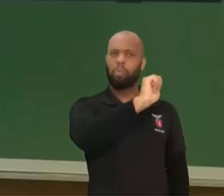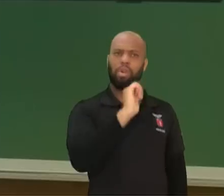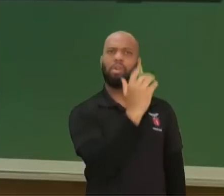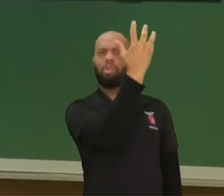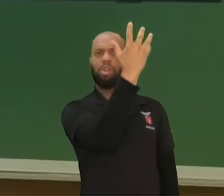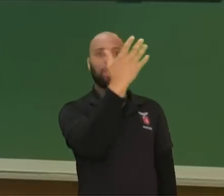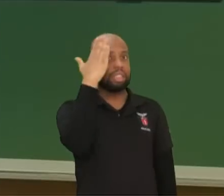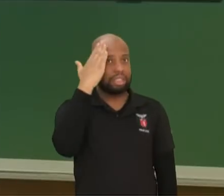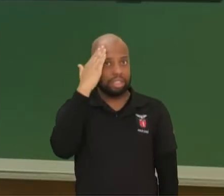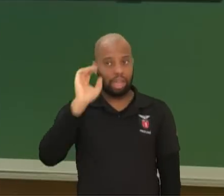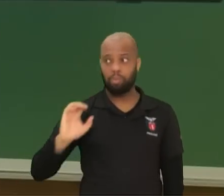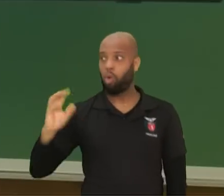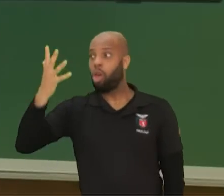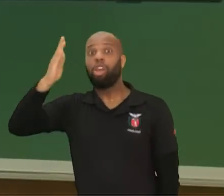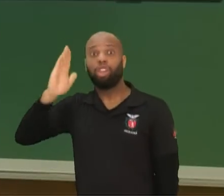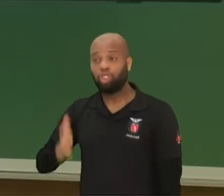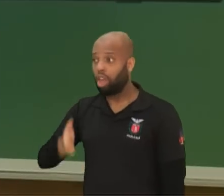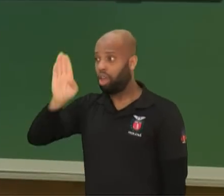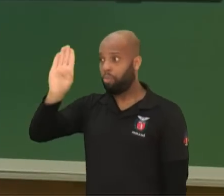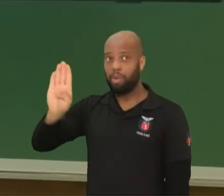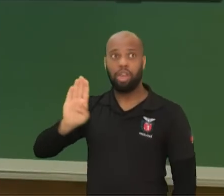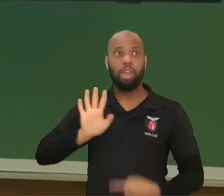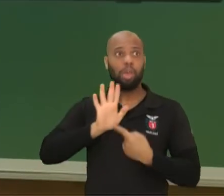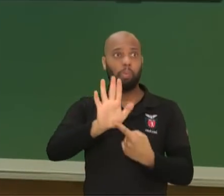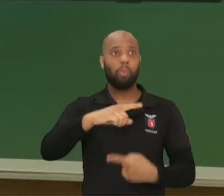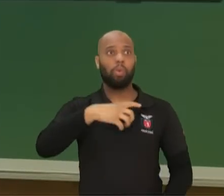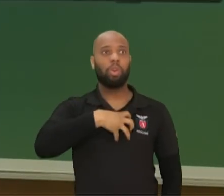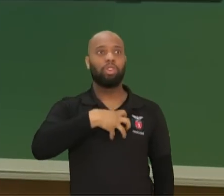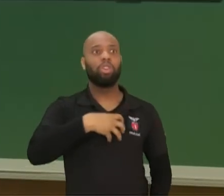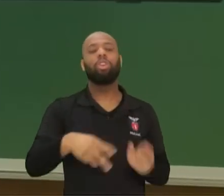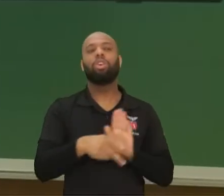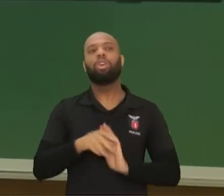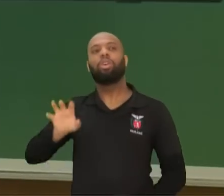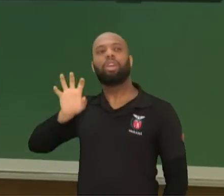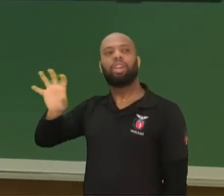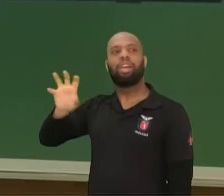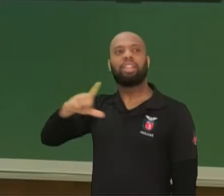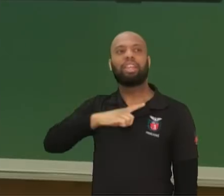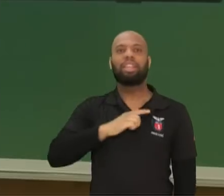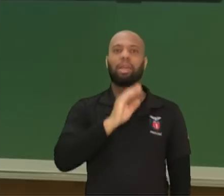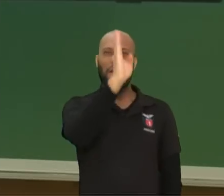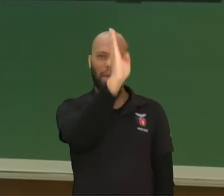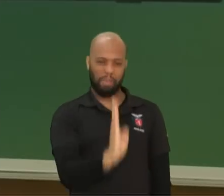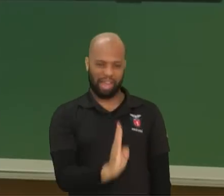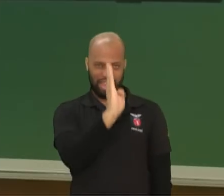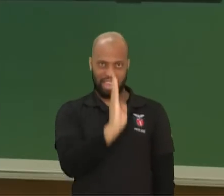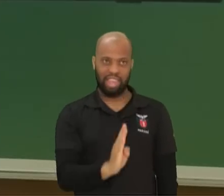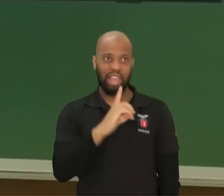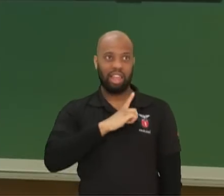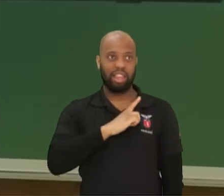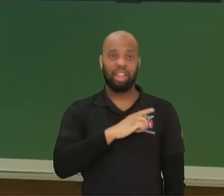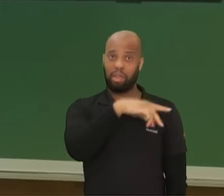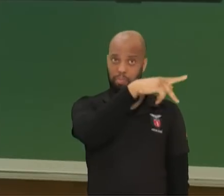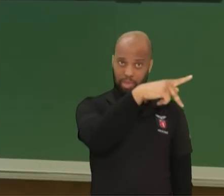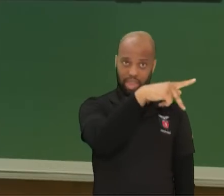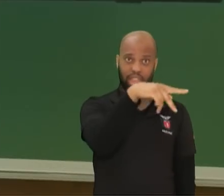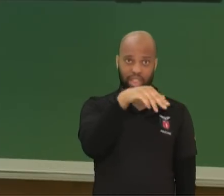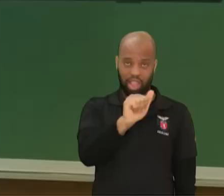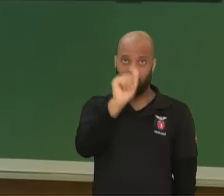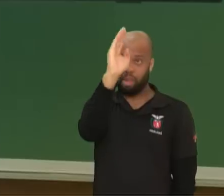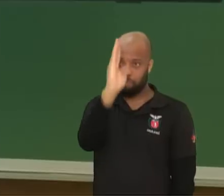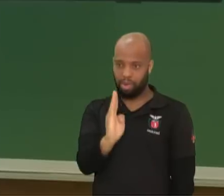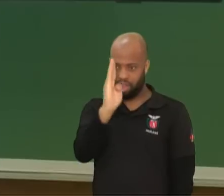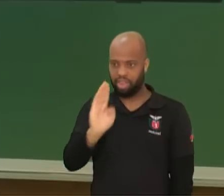que ocorreu o evento B, é indicado por essa probabilidade aqui, com barrinha. Olha só, eu tenho a probabilidade, certo?